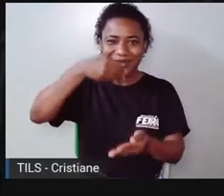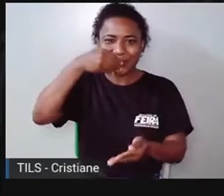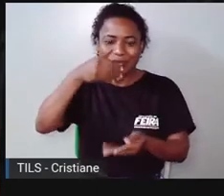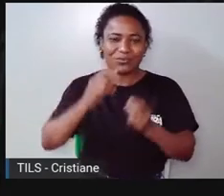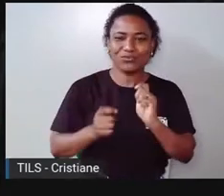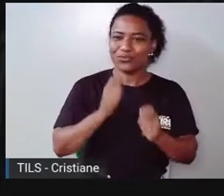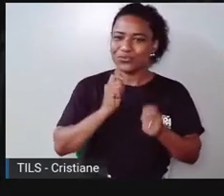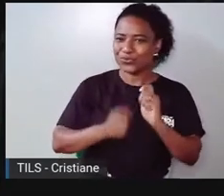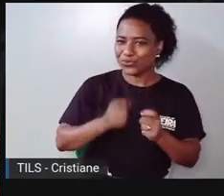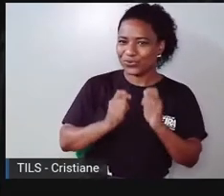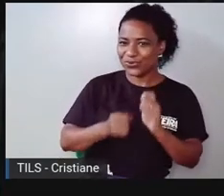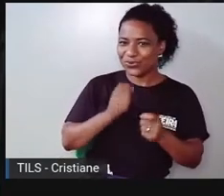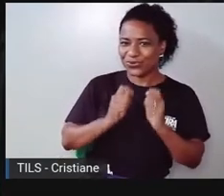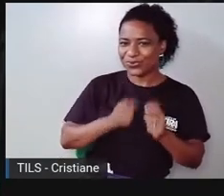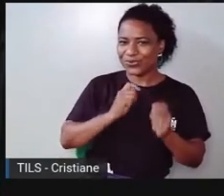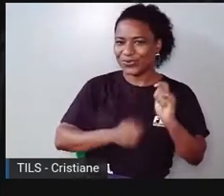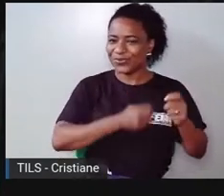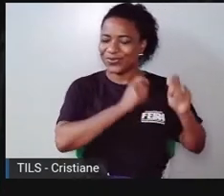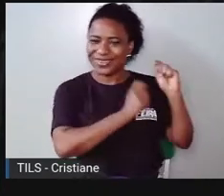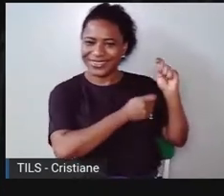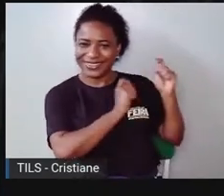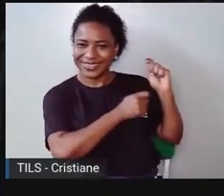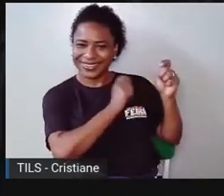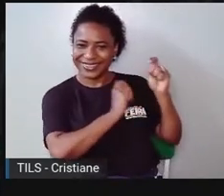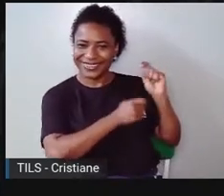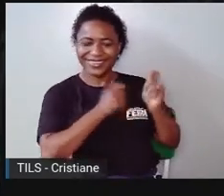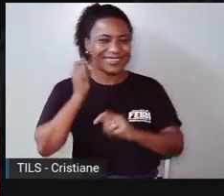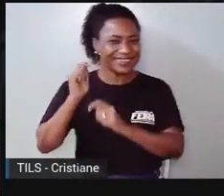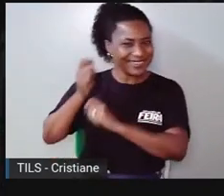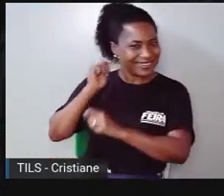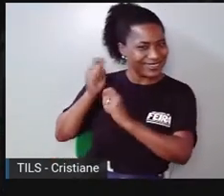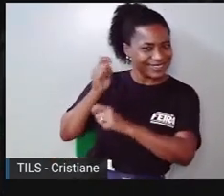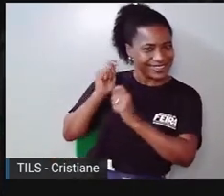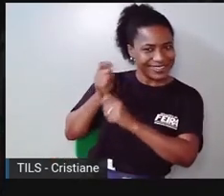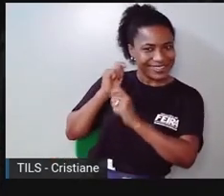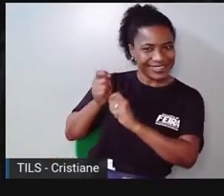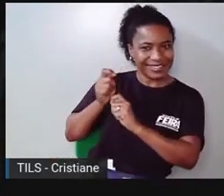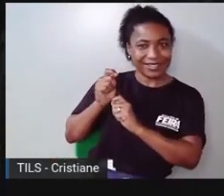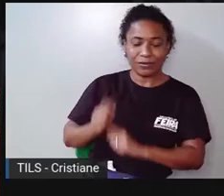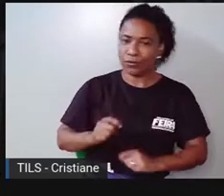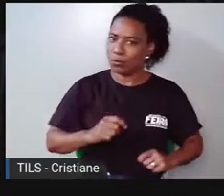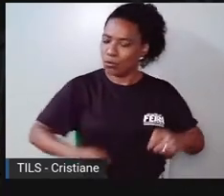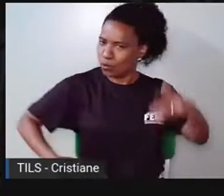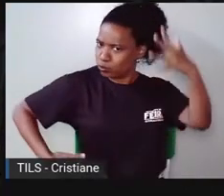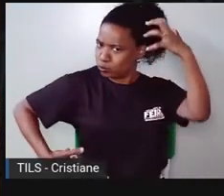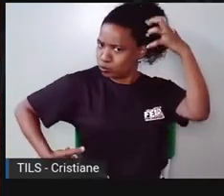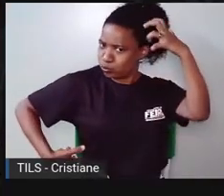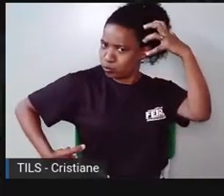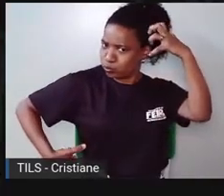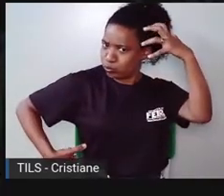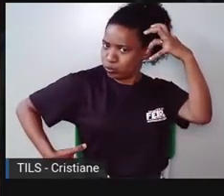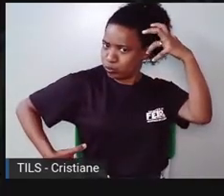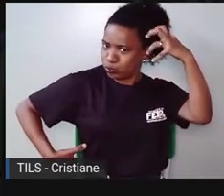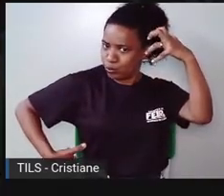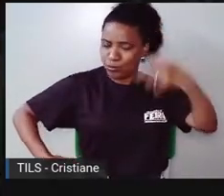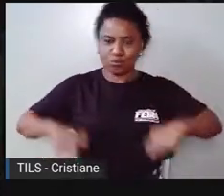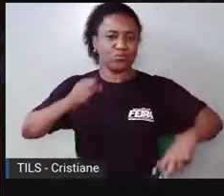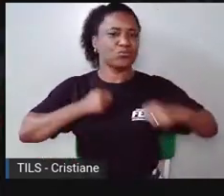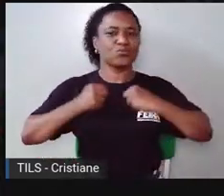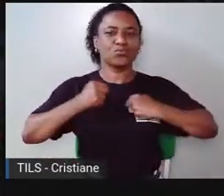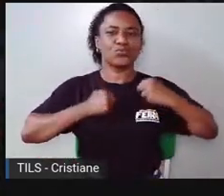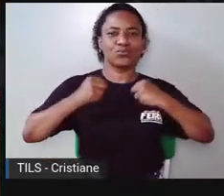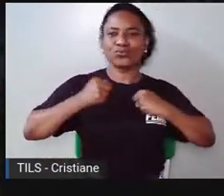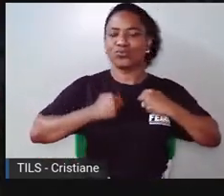cacacau. Mingau, cacacau. Um macaco e um chimpanzé